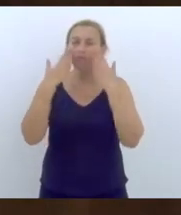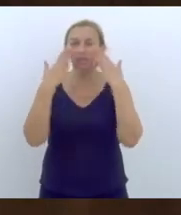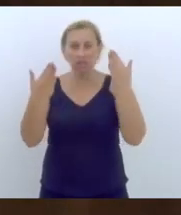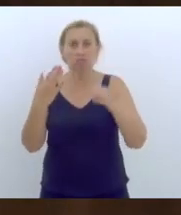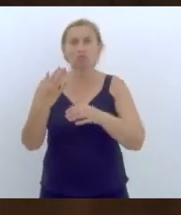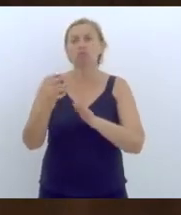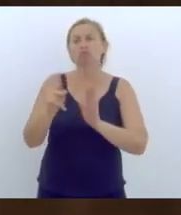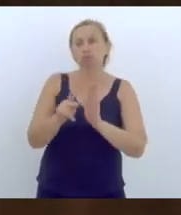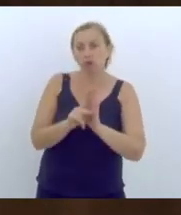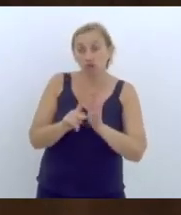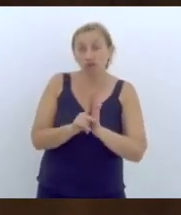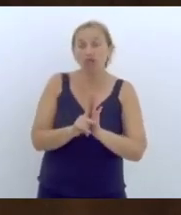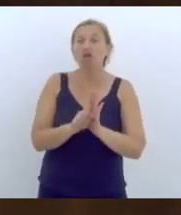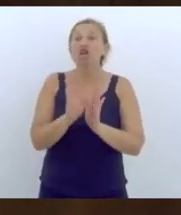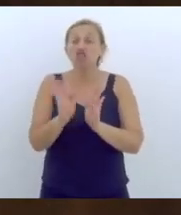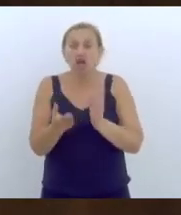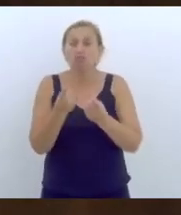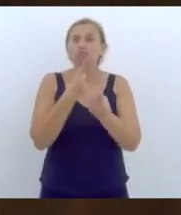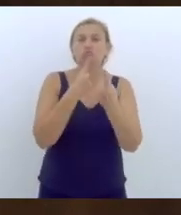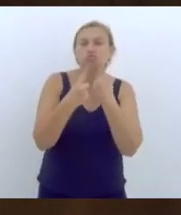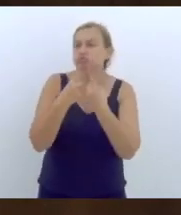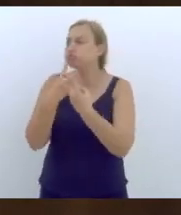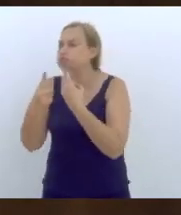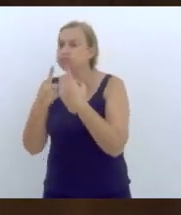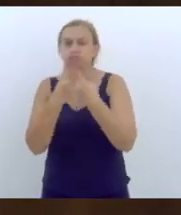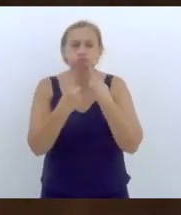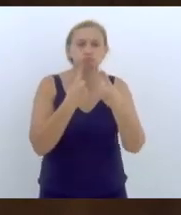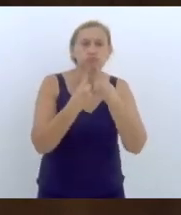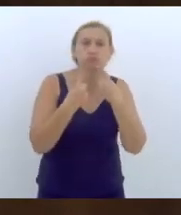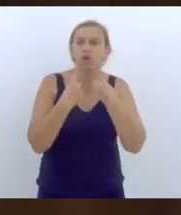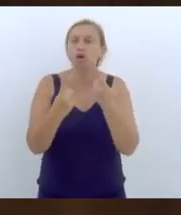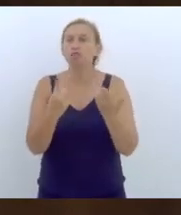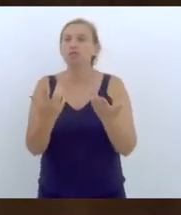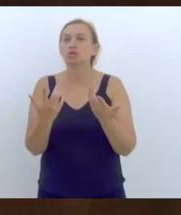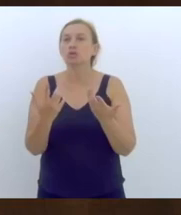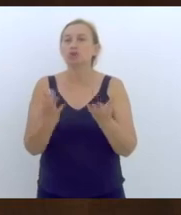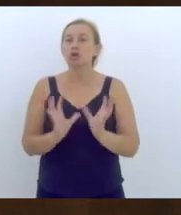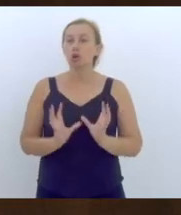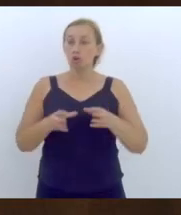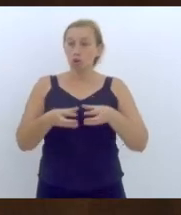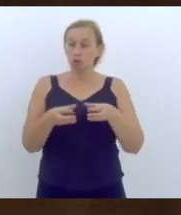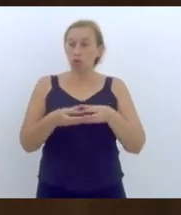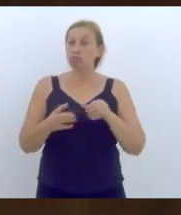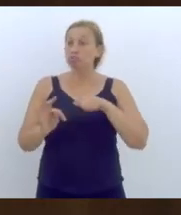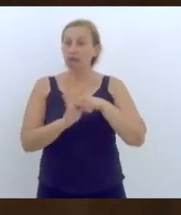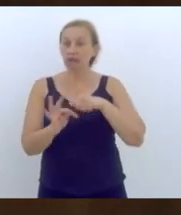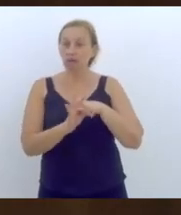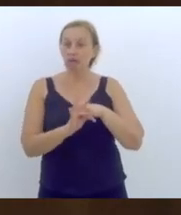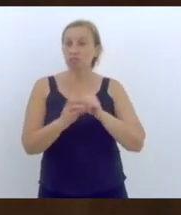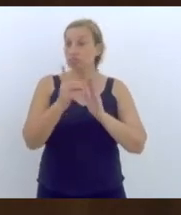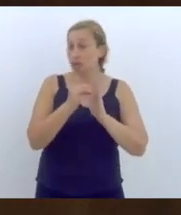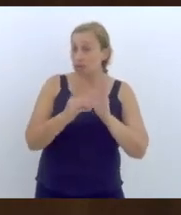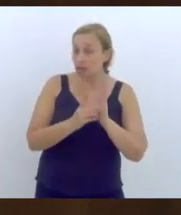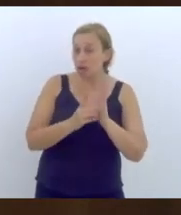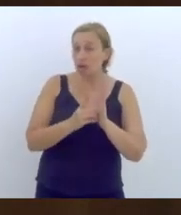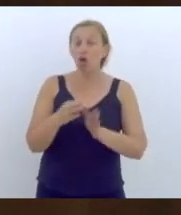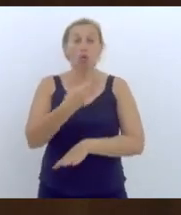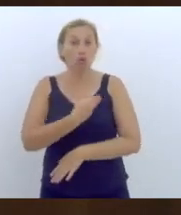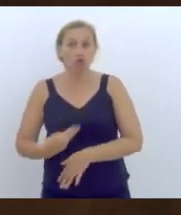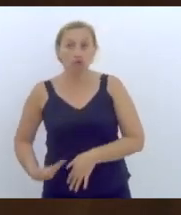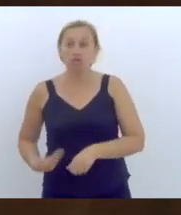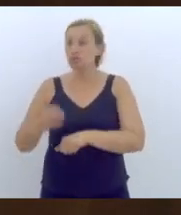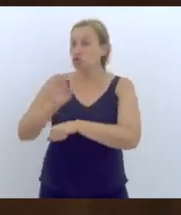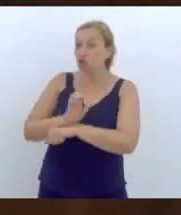projeto que nós já dialogamos com o corpo técnico do DETRAN, dialogamos com o governo do